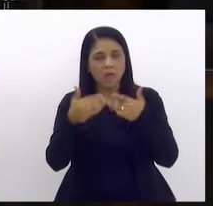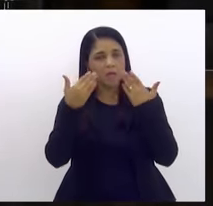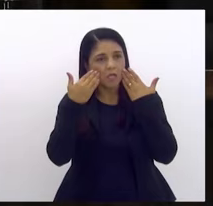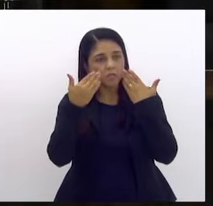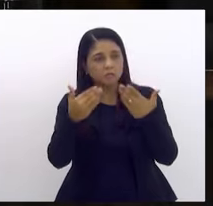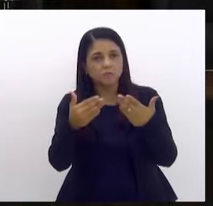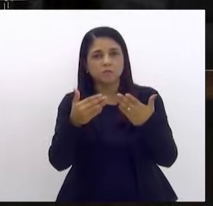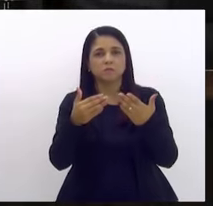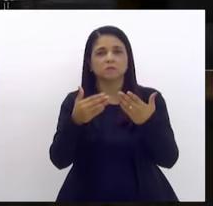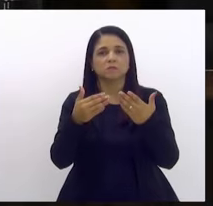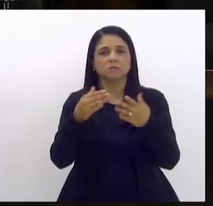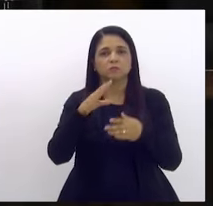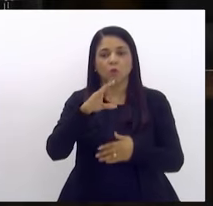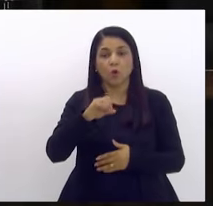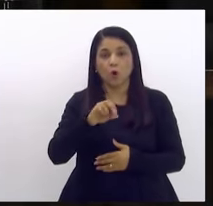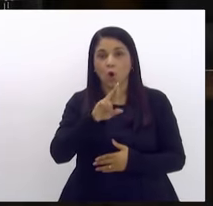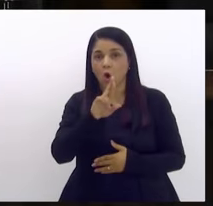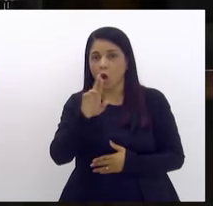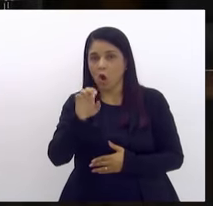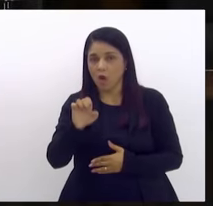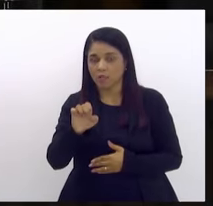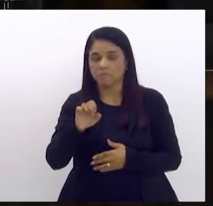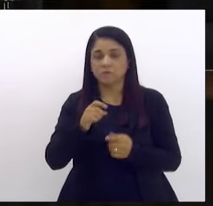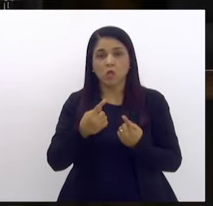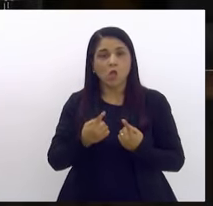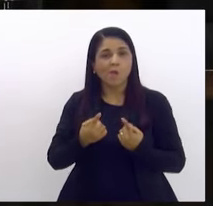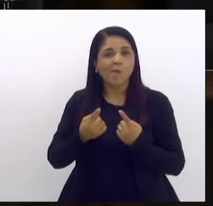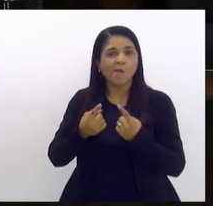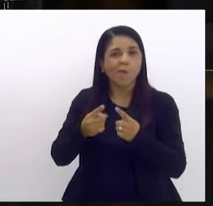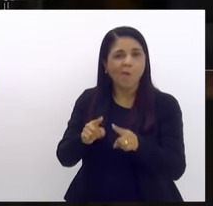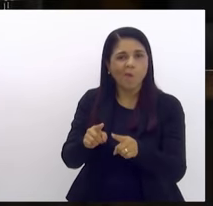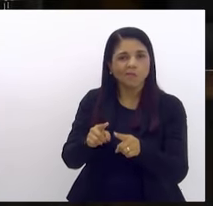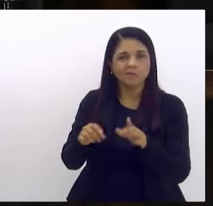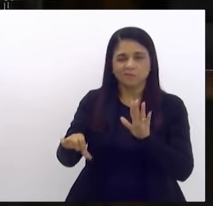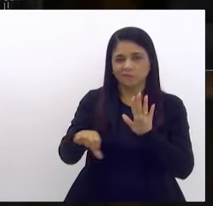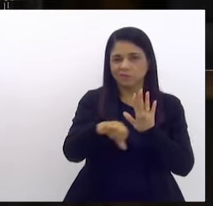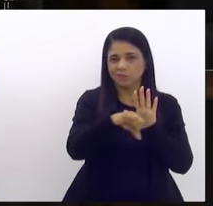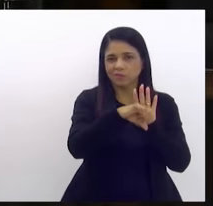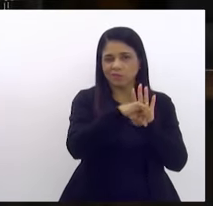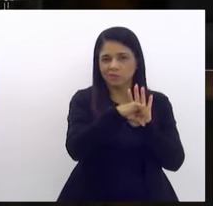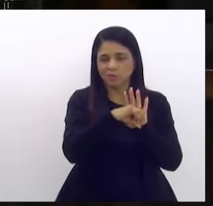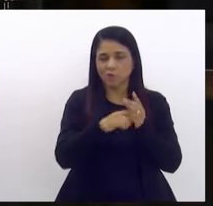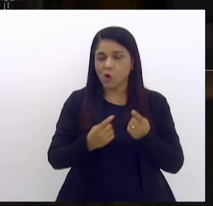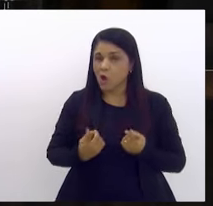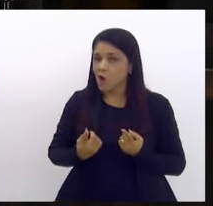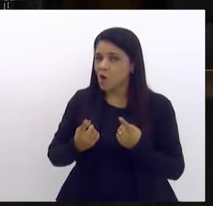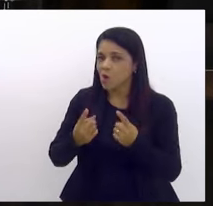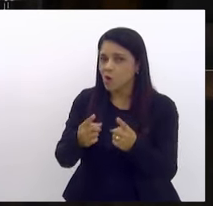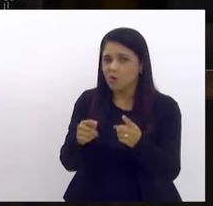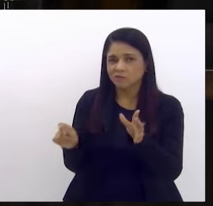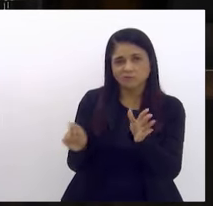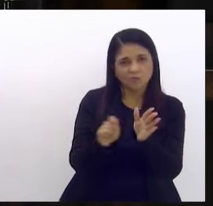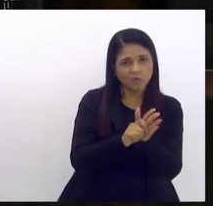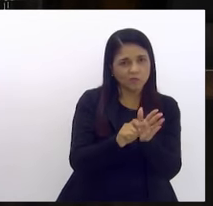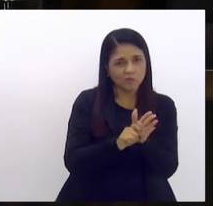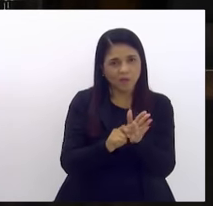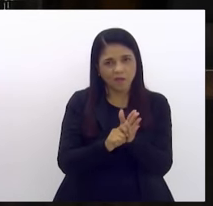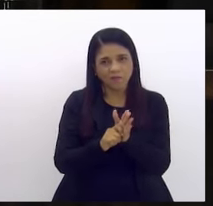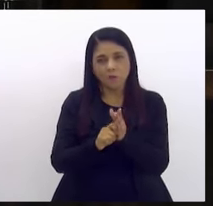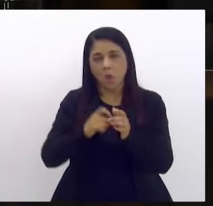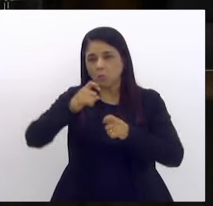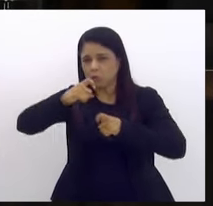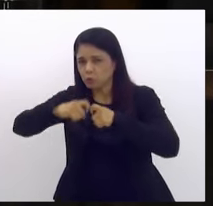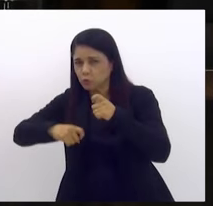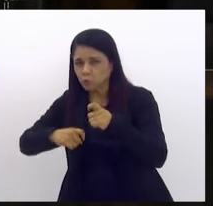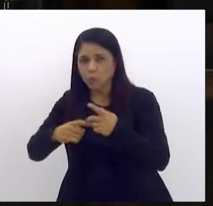do trabalho que a CORE tem feito no combate ao crime, ao tráfego, ao estupro,